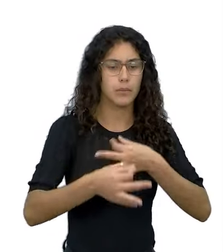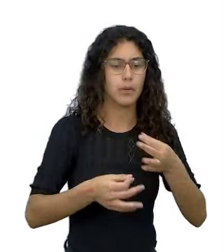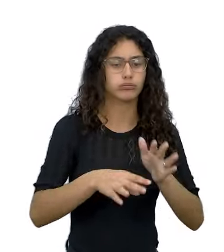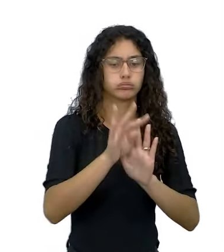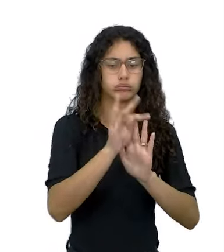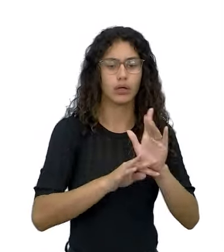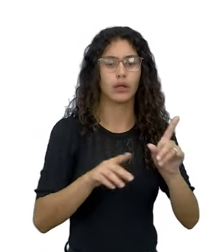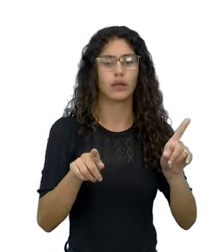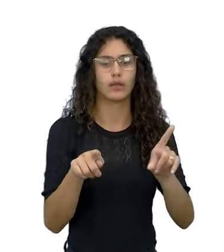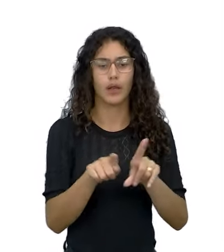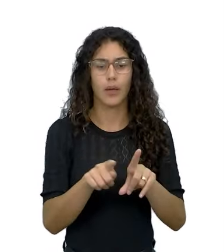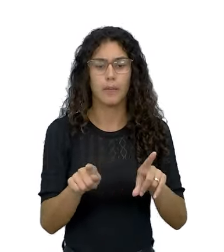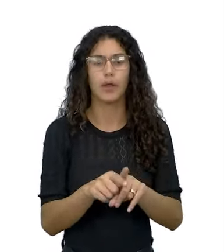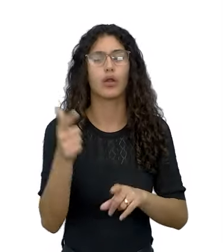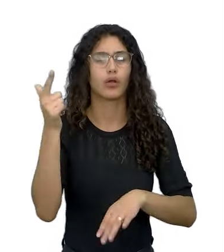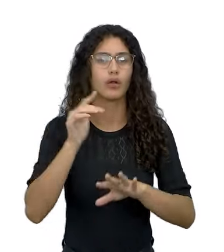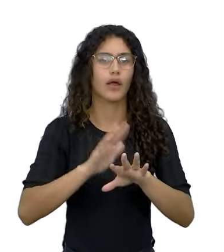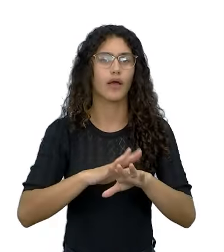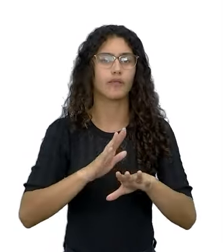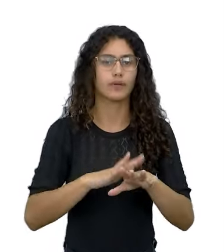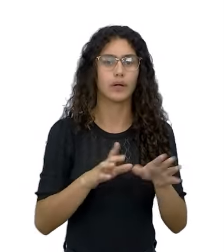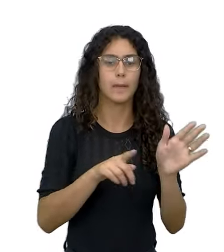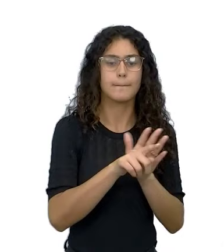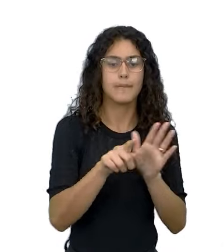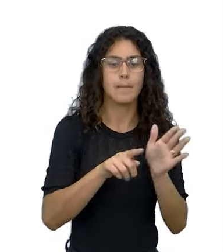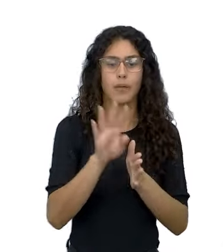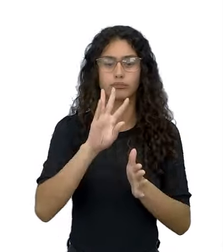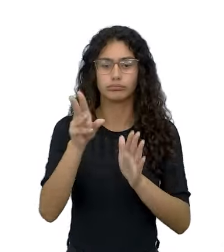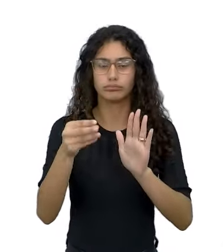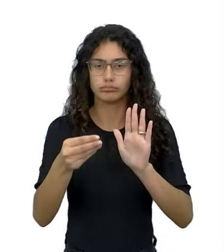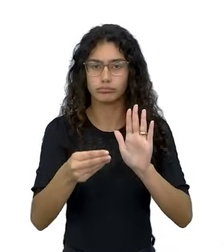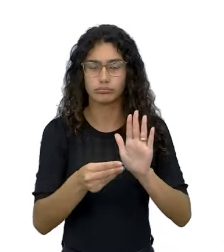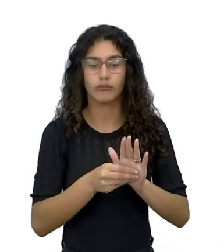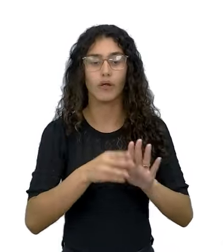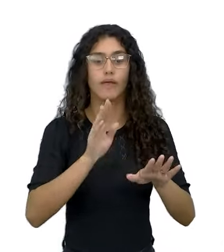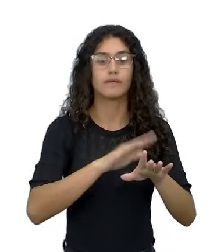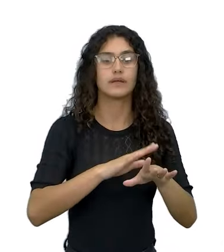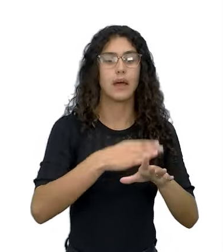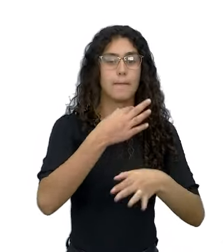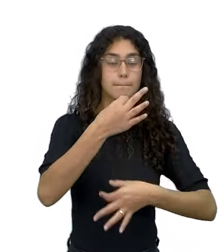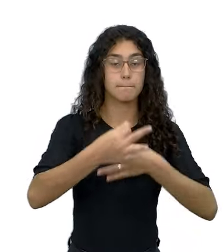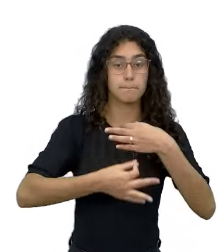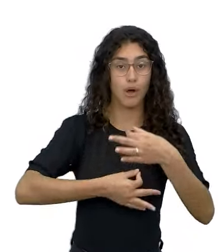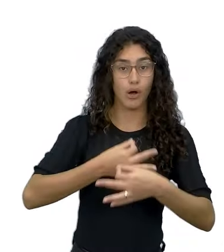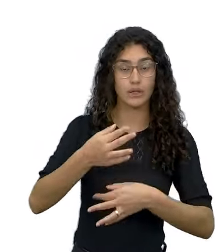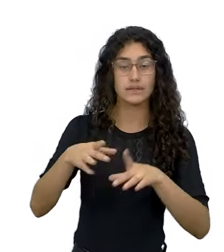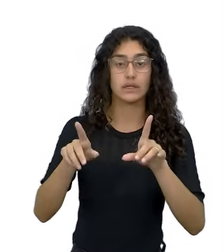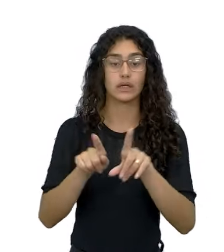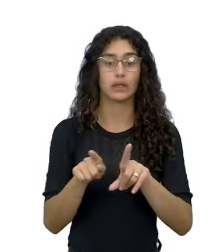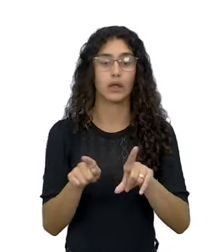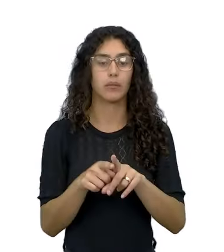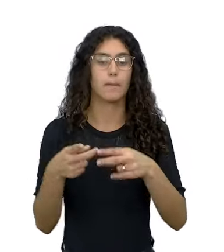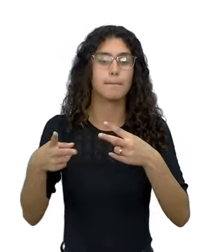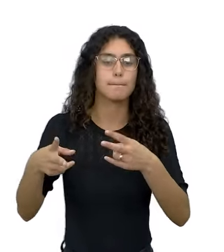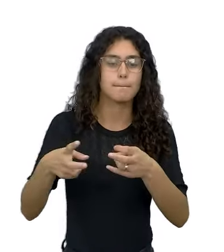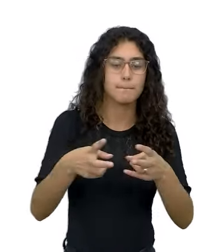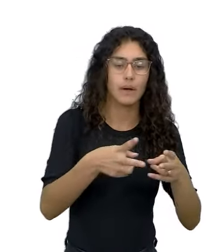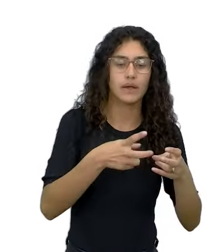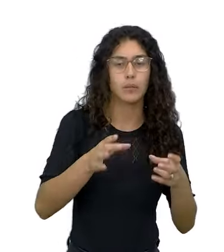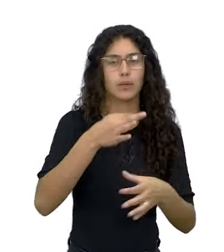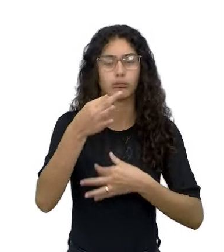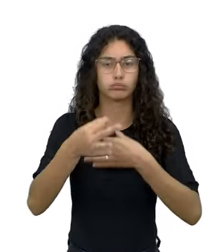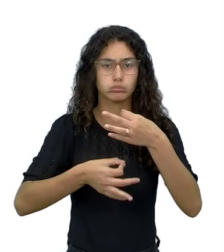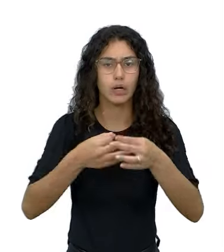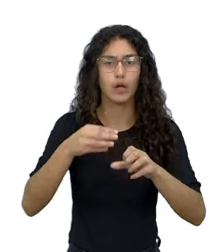informativos também dá para a gente fazer esse levantamento desse questionamento. Formulação de hipóteses, checagem, né, dessas